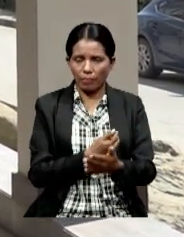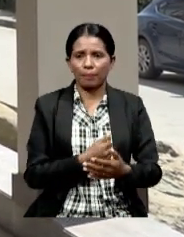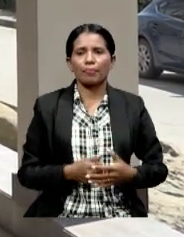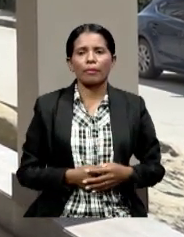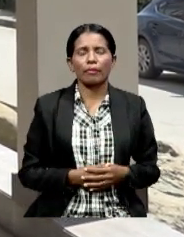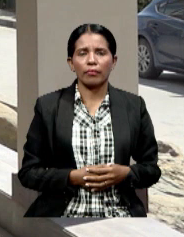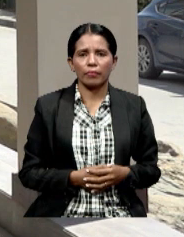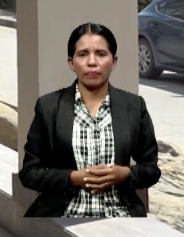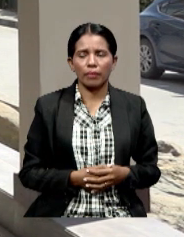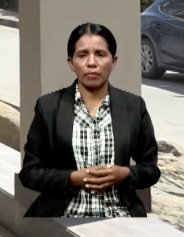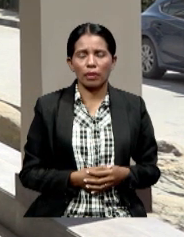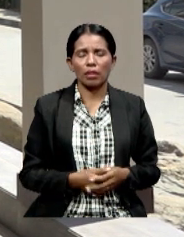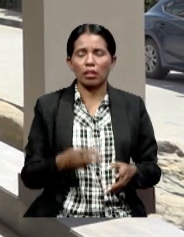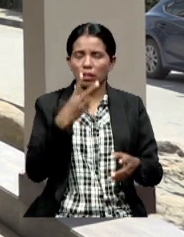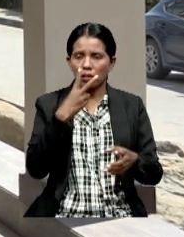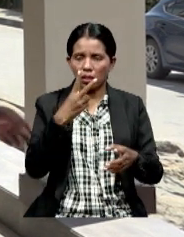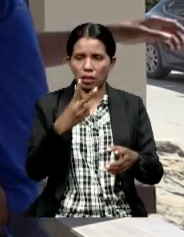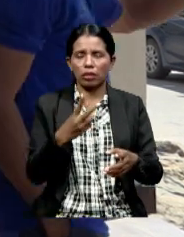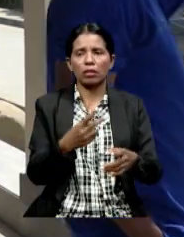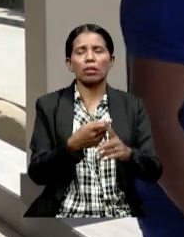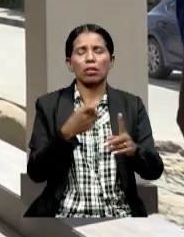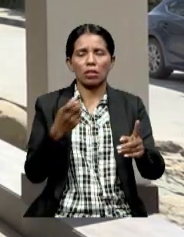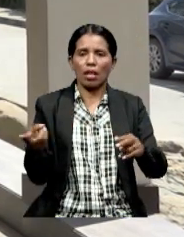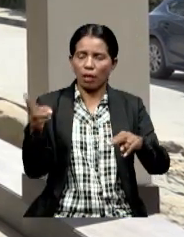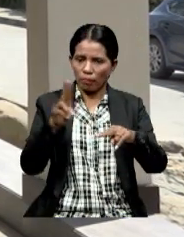Possivelmente tabaco será ilegal se né aumenta.